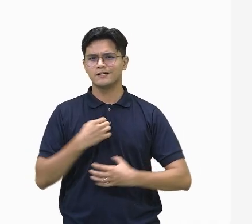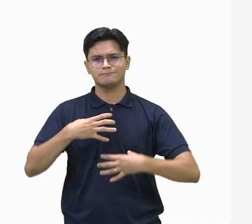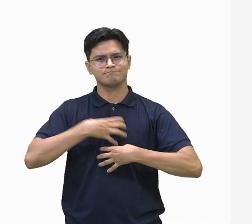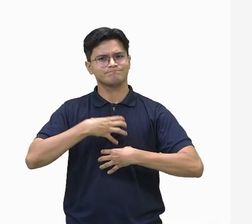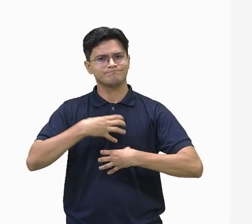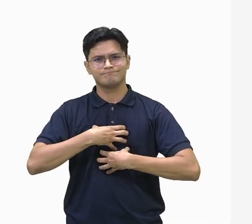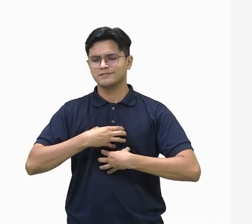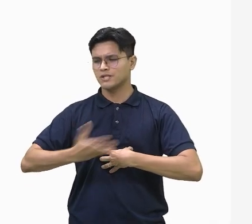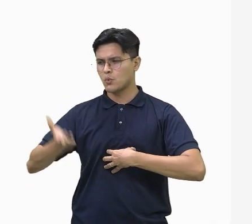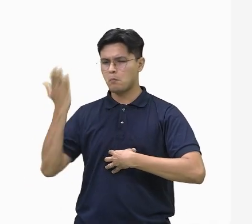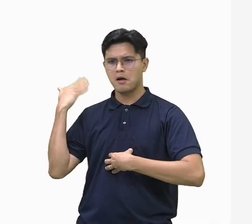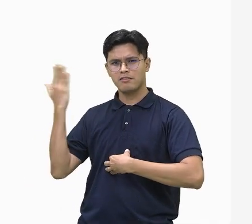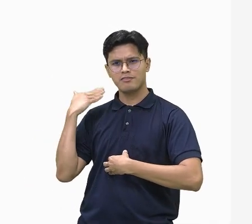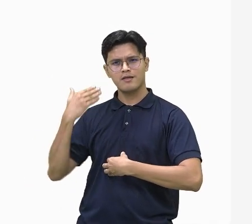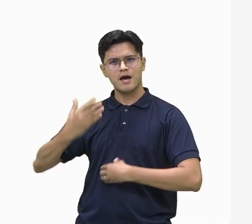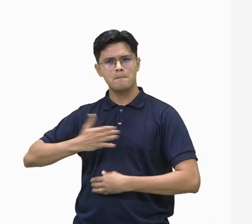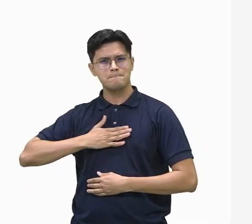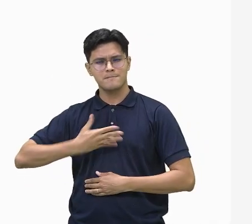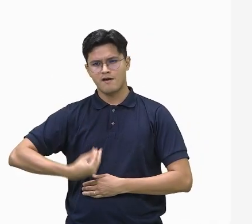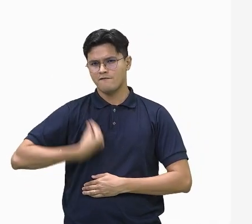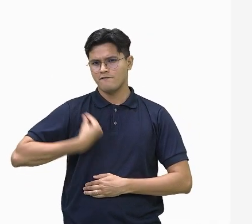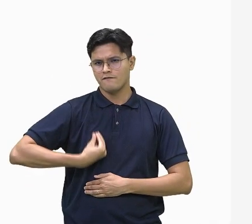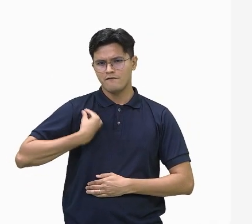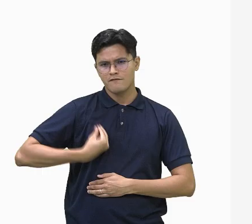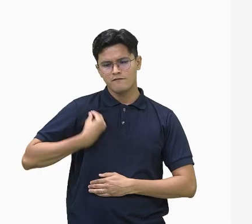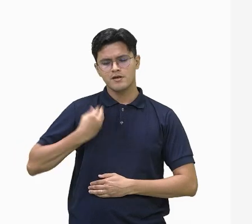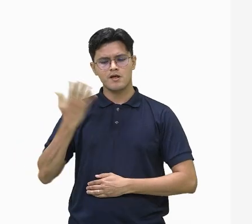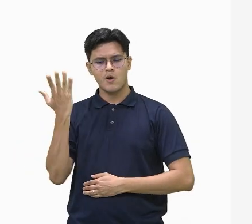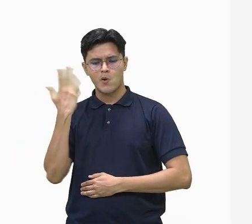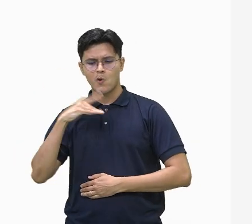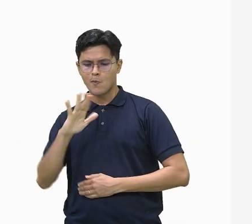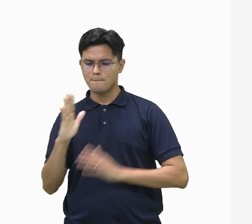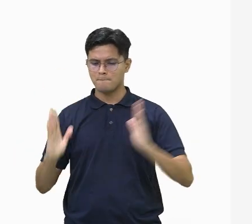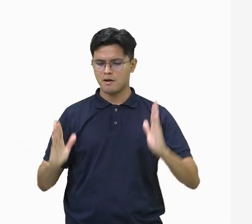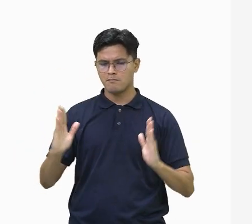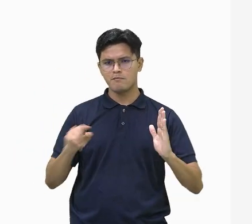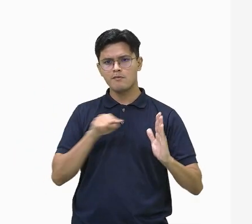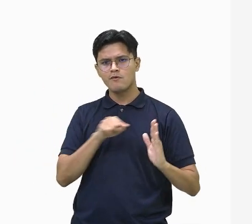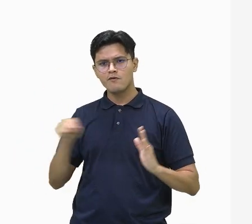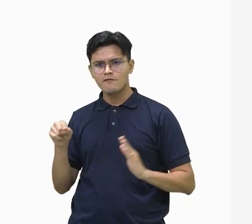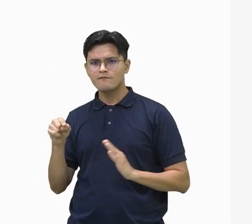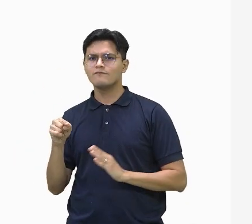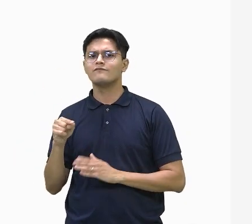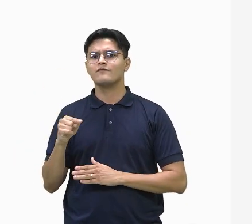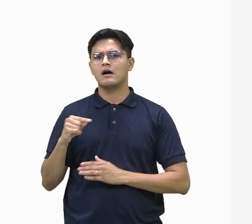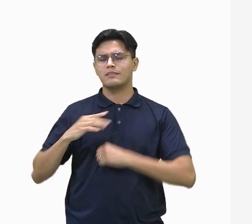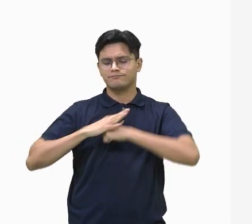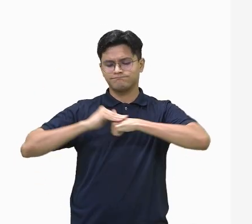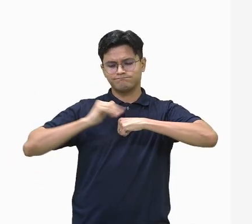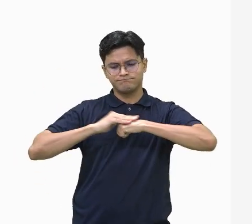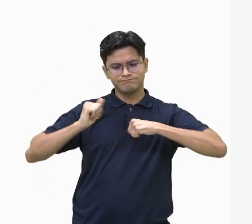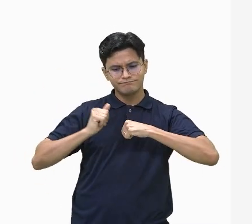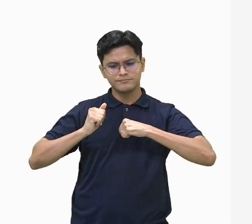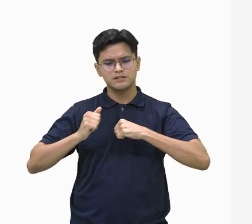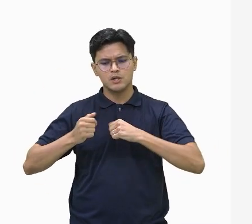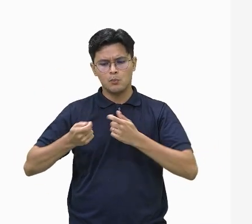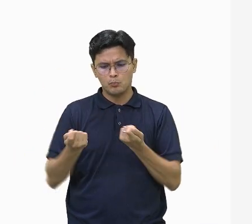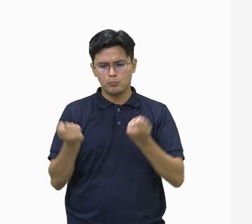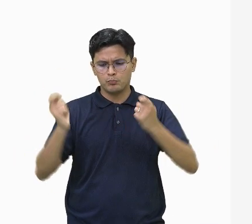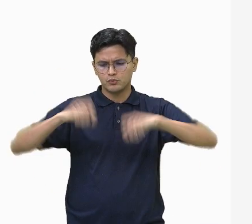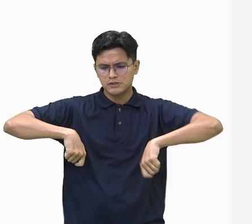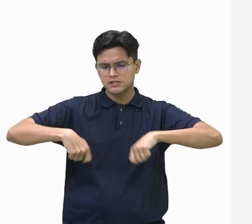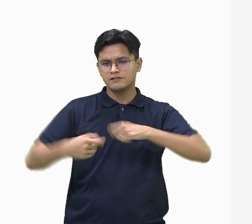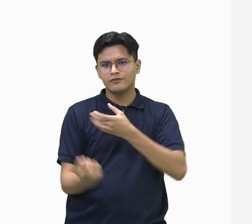de minha vida, da minha infância querida, que os anos não trazem mais. Que amor, que sonho, que